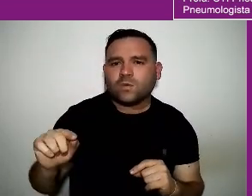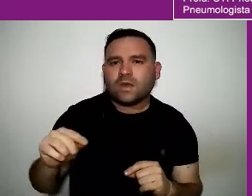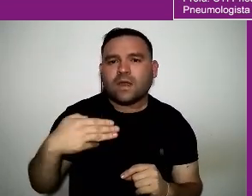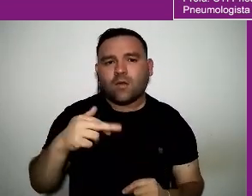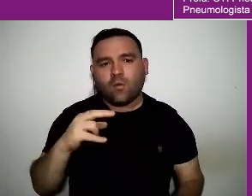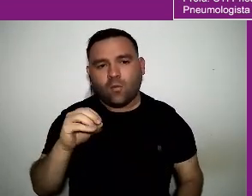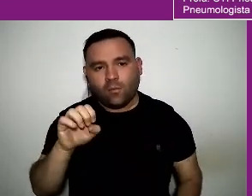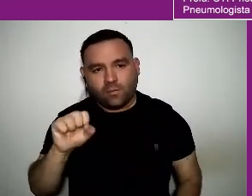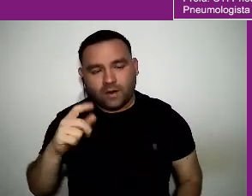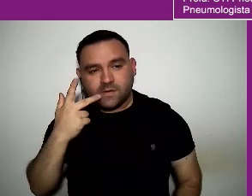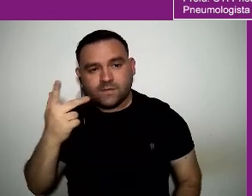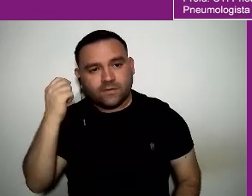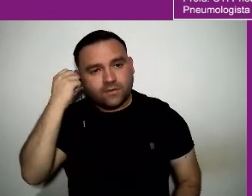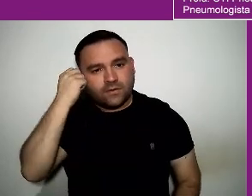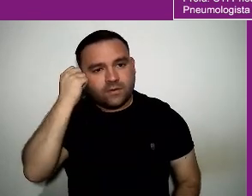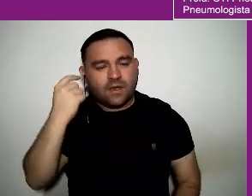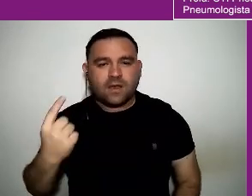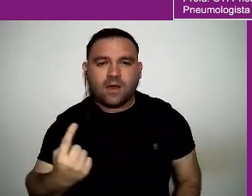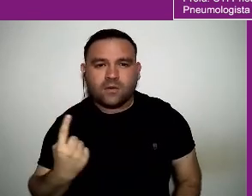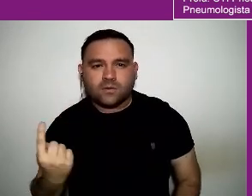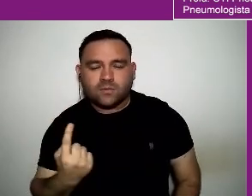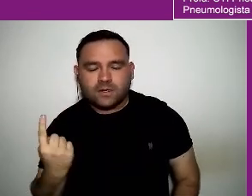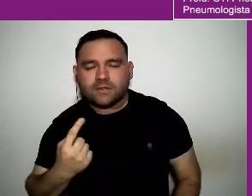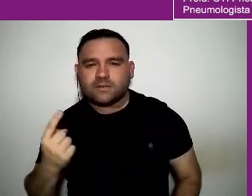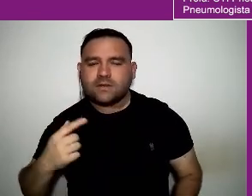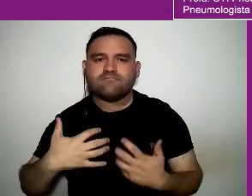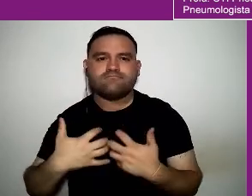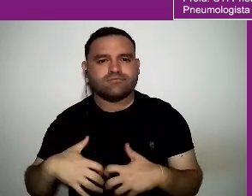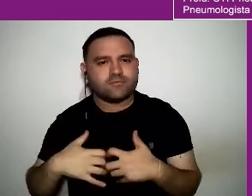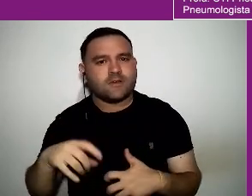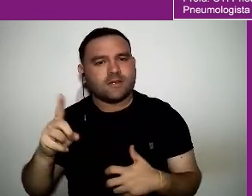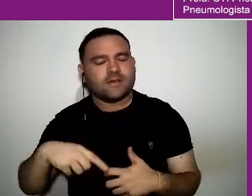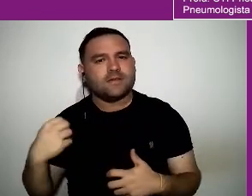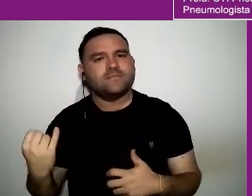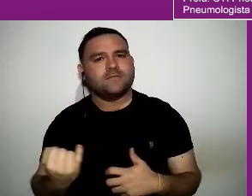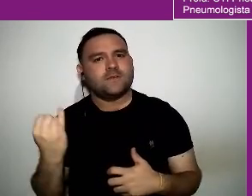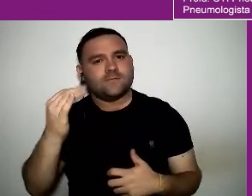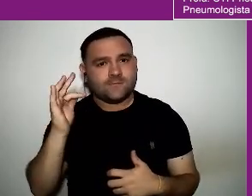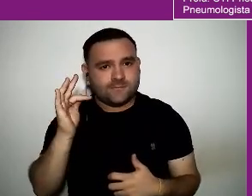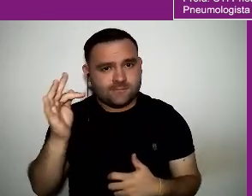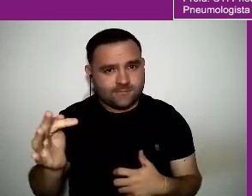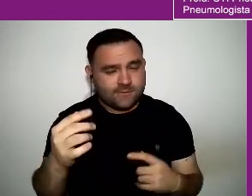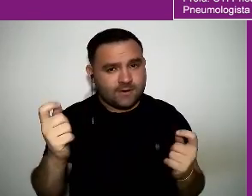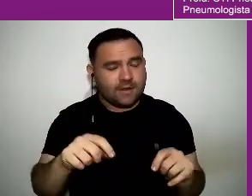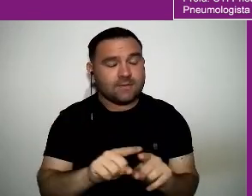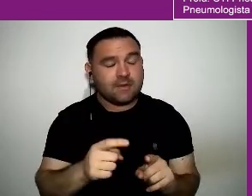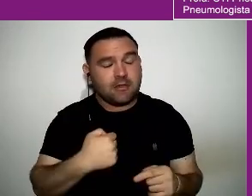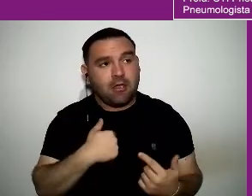falou sobre o Automate Modes, que isso efetivamente é um futuro, e